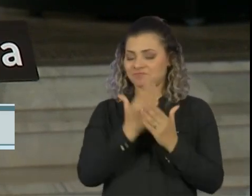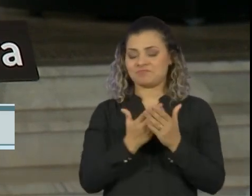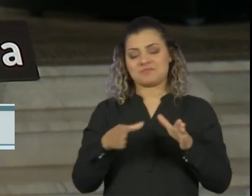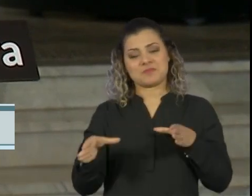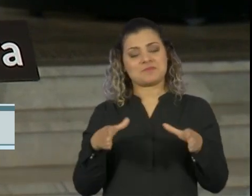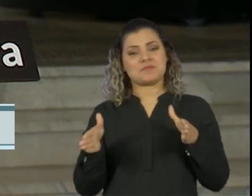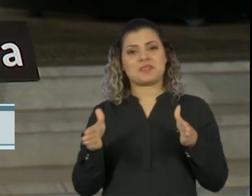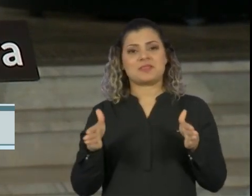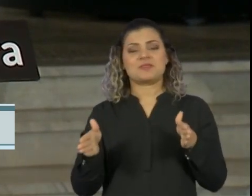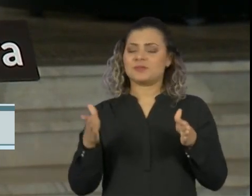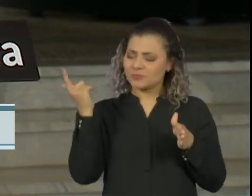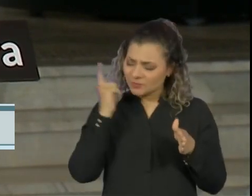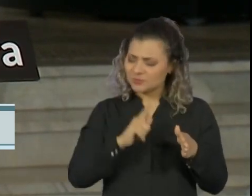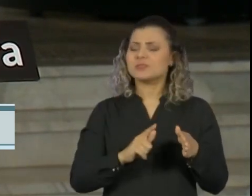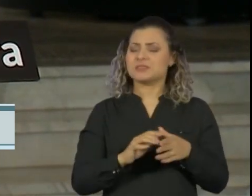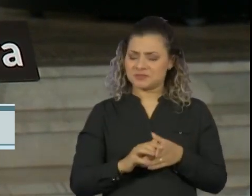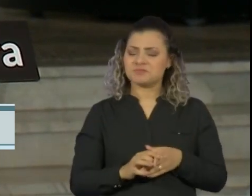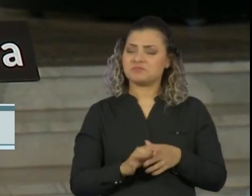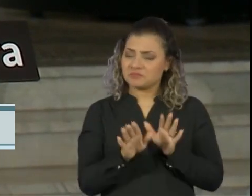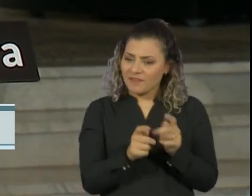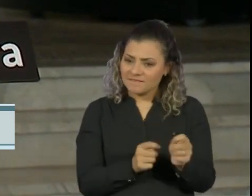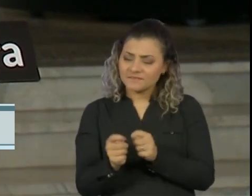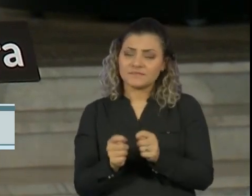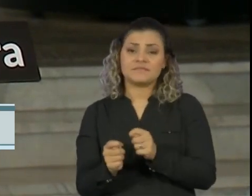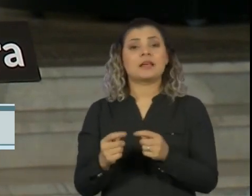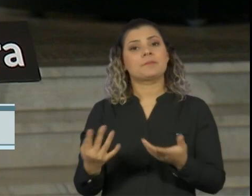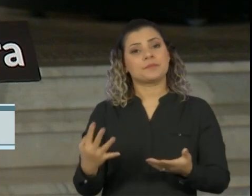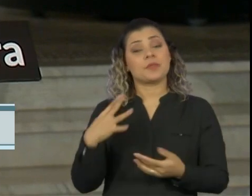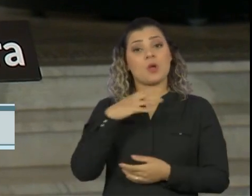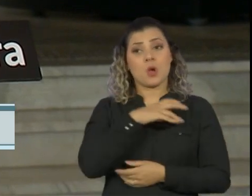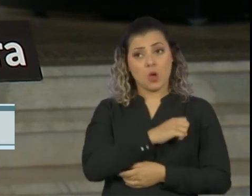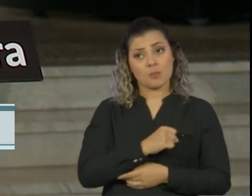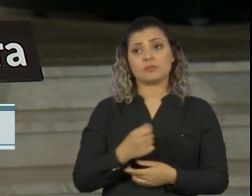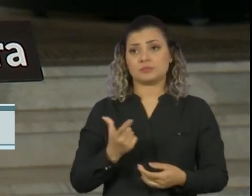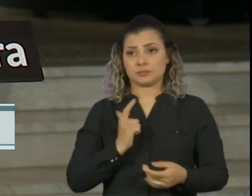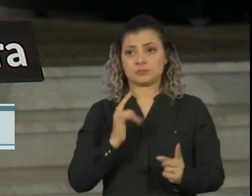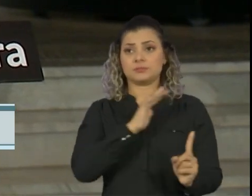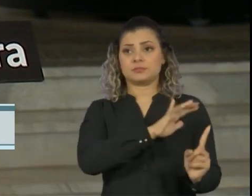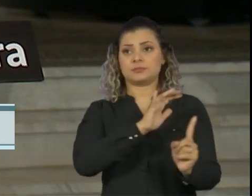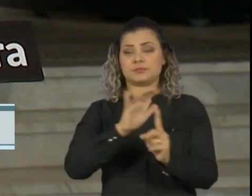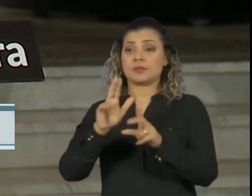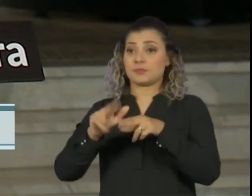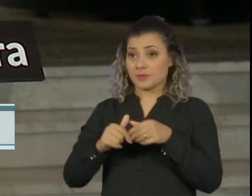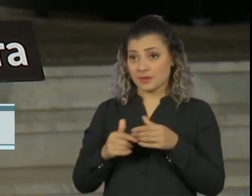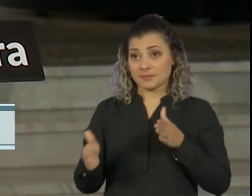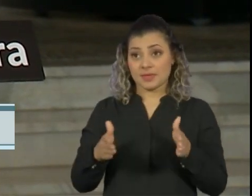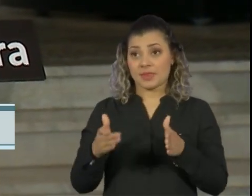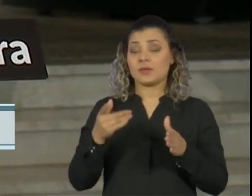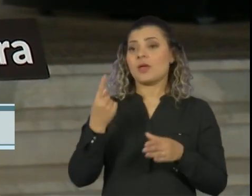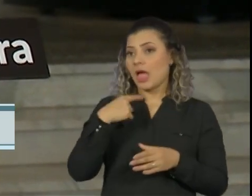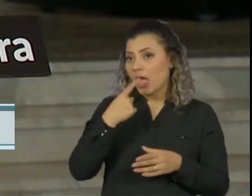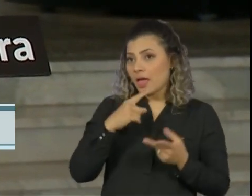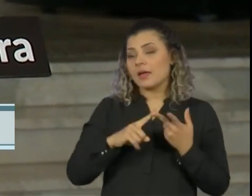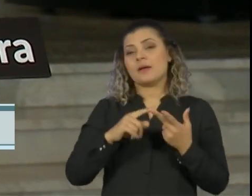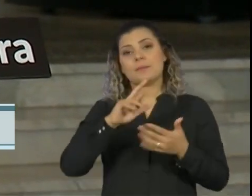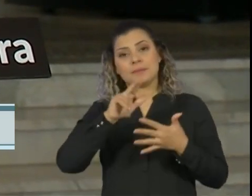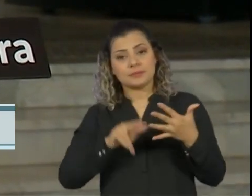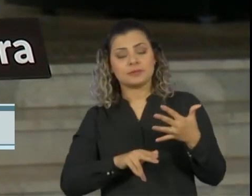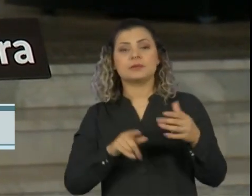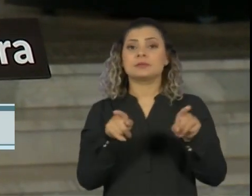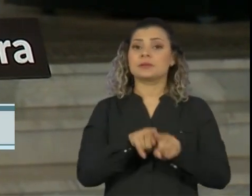no limite superior em relação aos casos, obviamente que isso influenciado por um aumento da testagem, e no